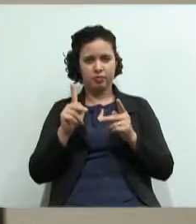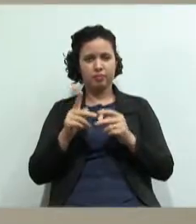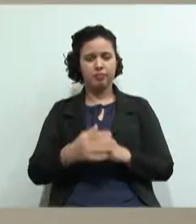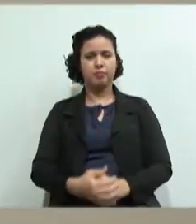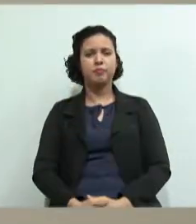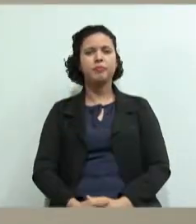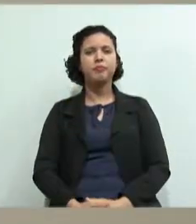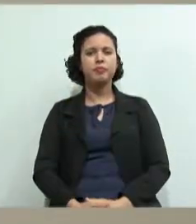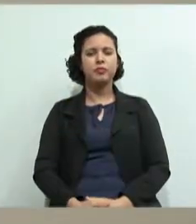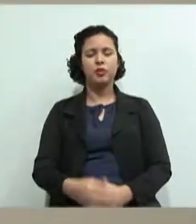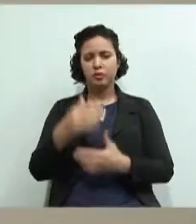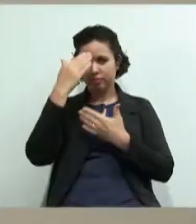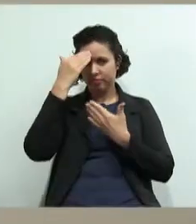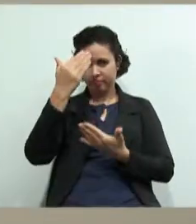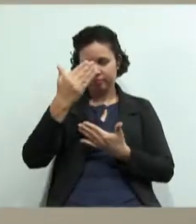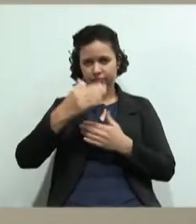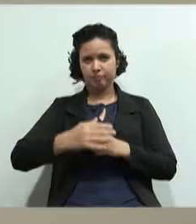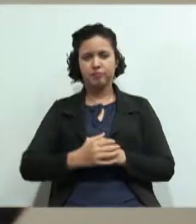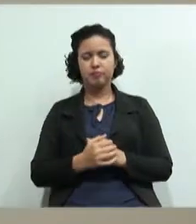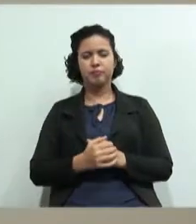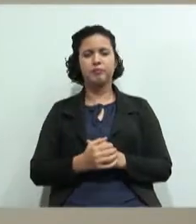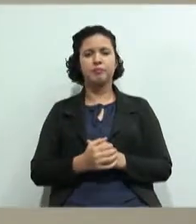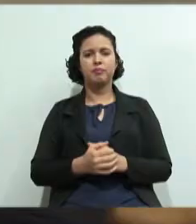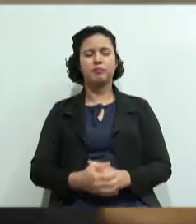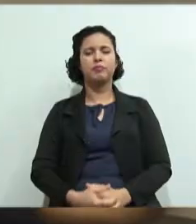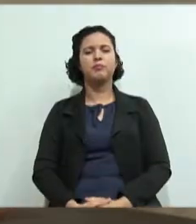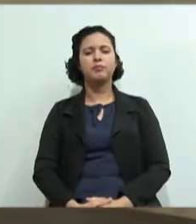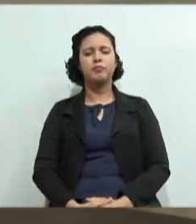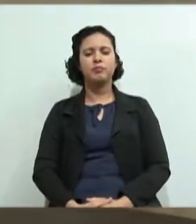Tá bom então, obrigada.